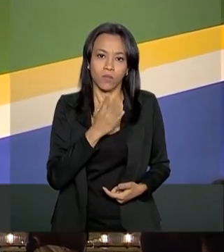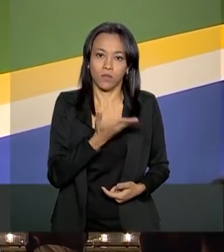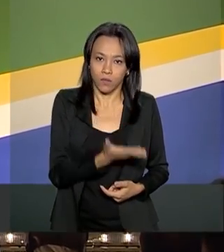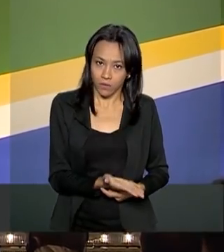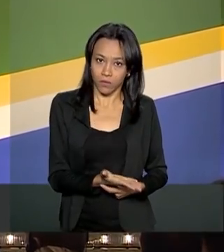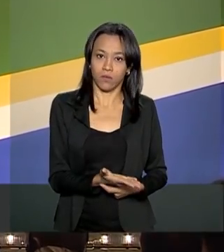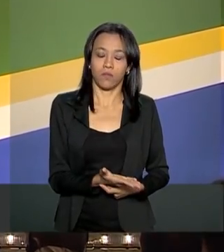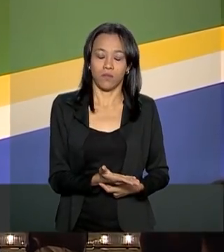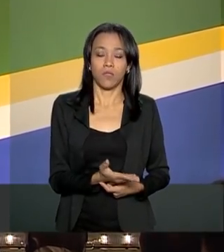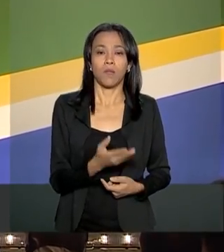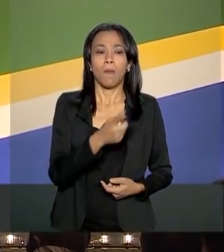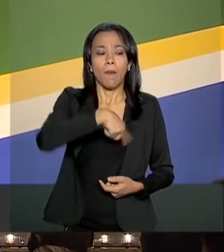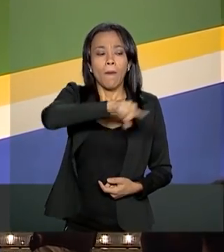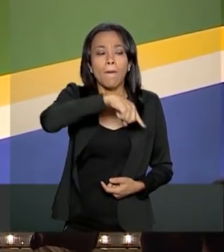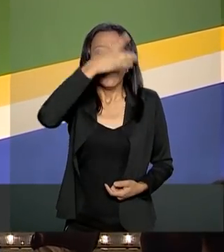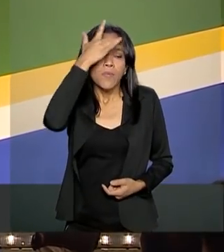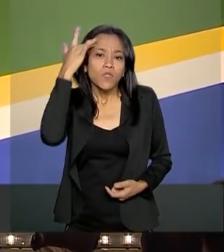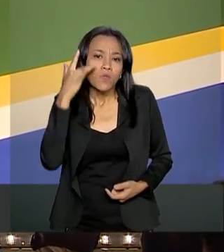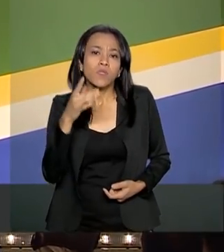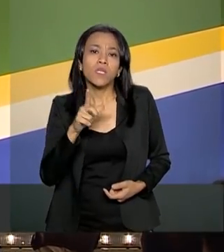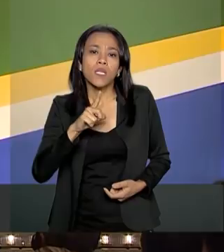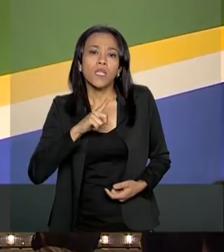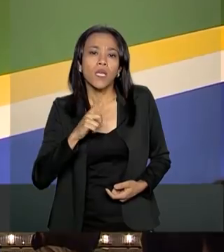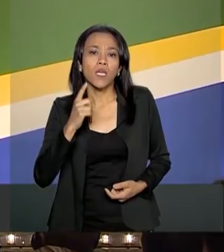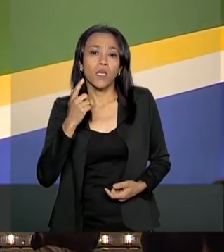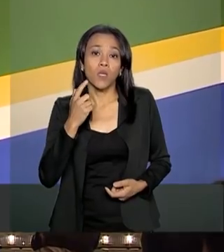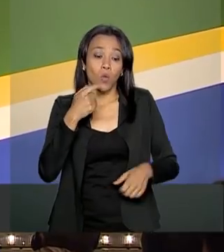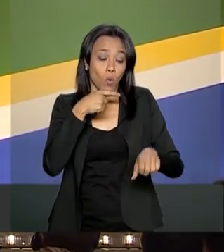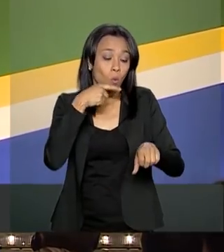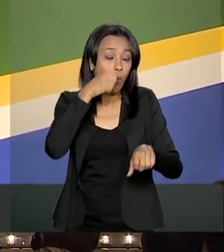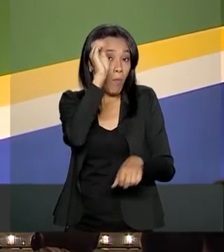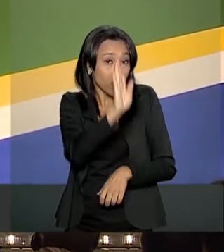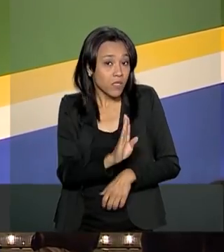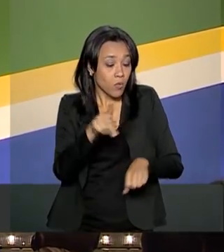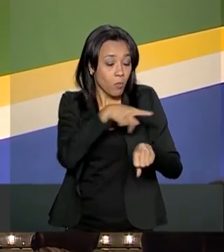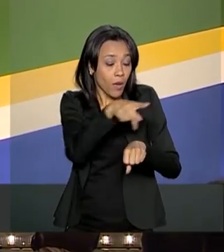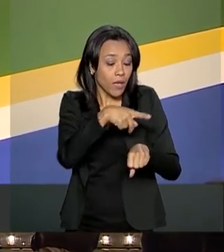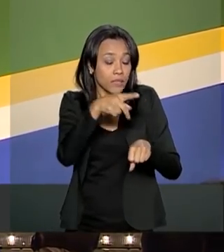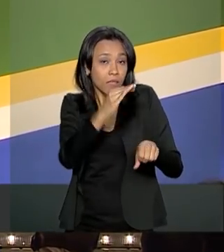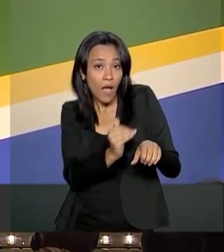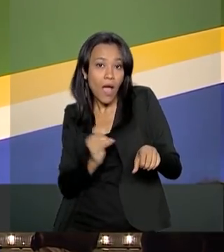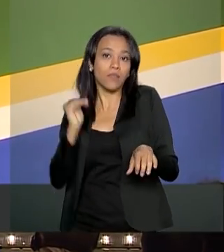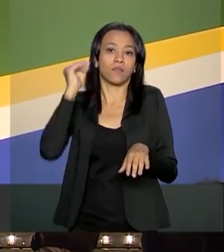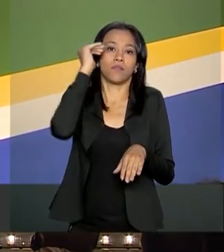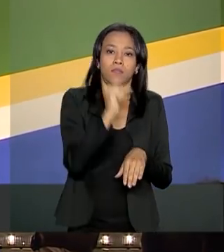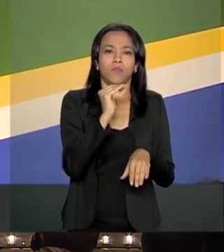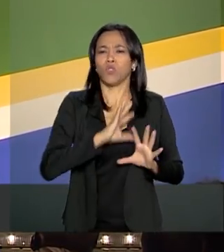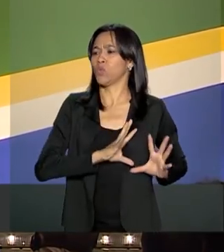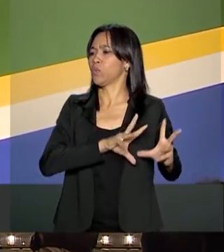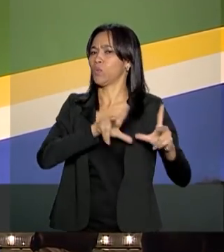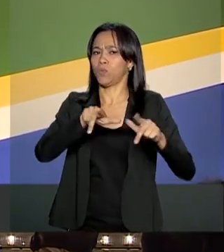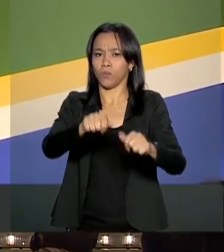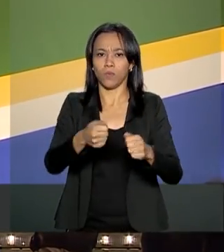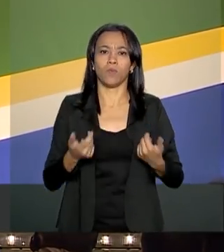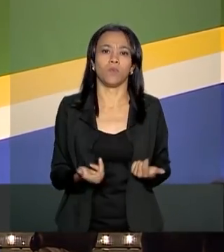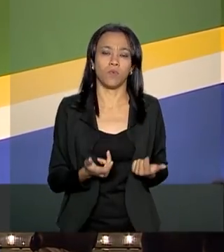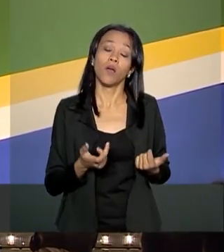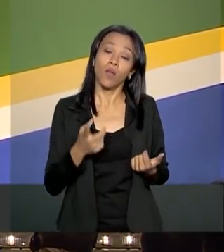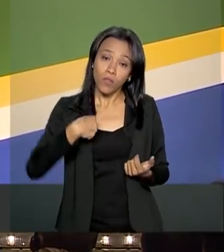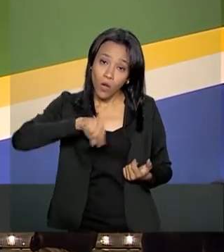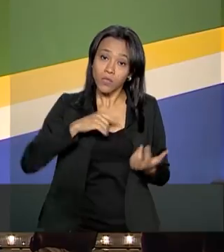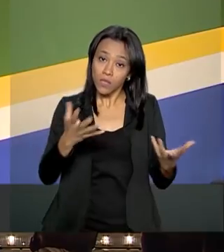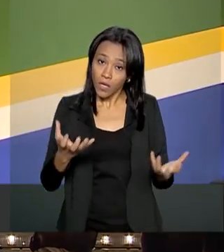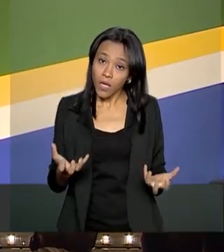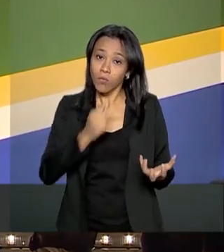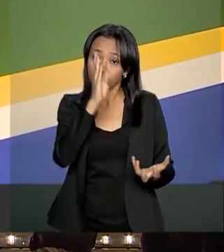pessoas que têm o seu país, o Brasil, acima de tudo. Nós queremos Israel grande, mas queremos o